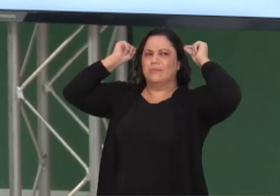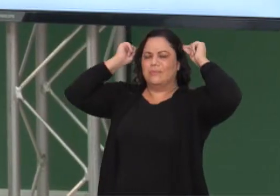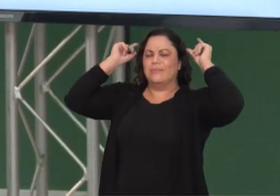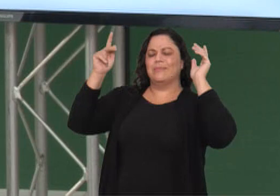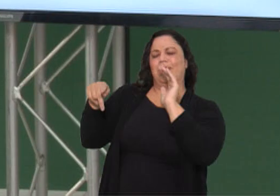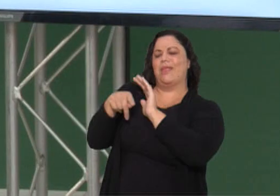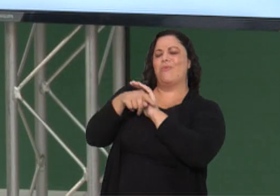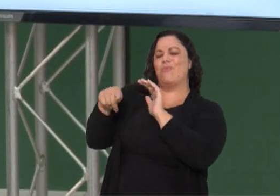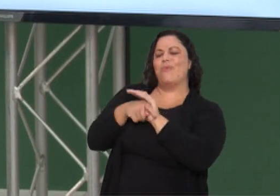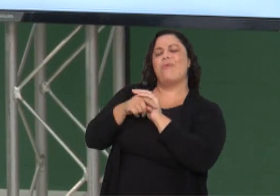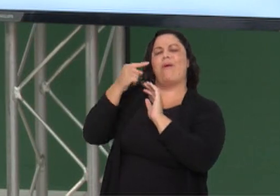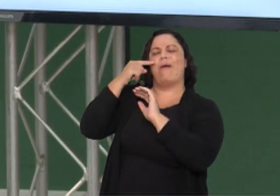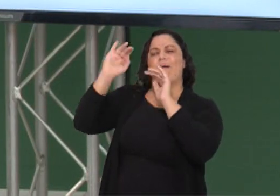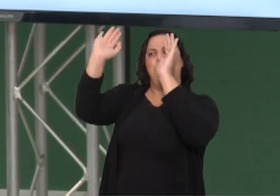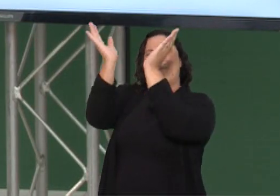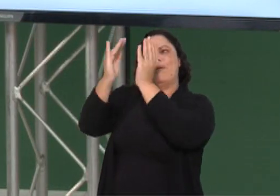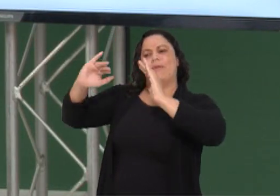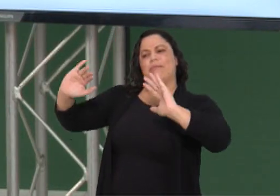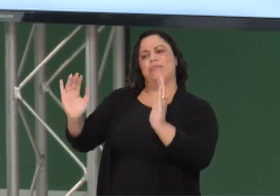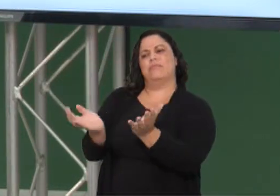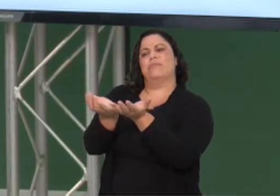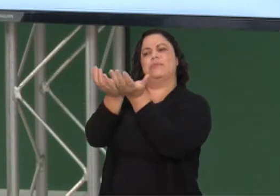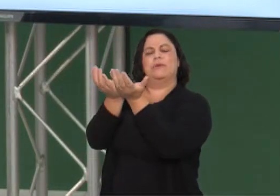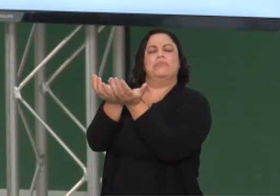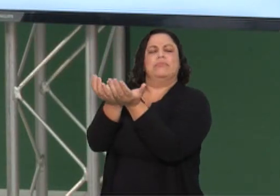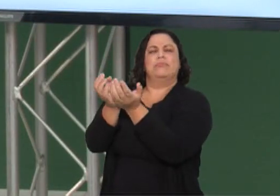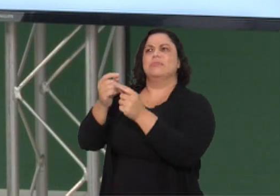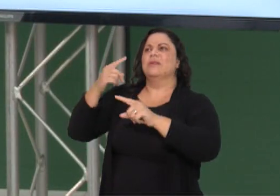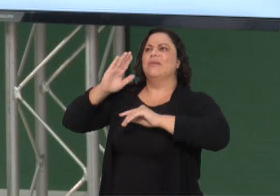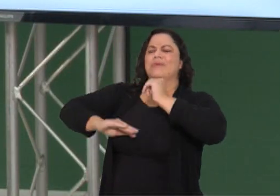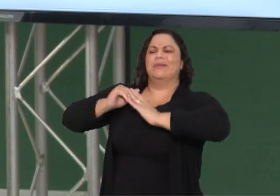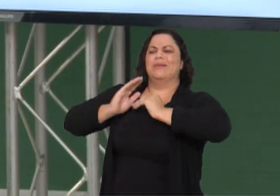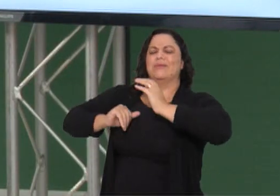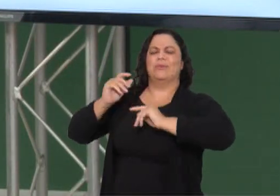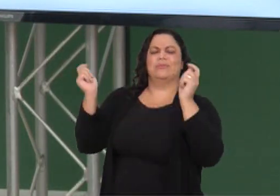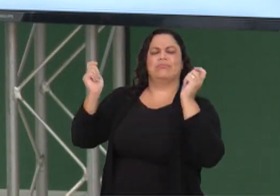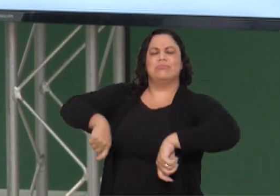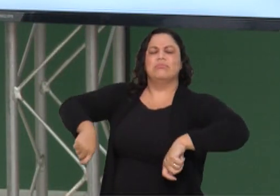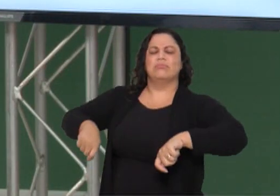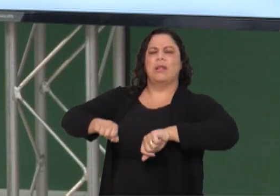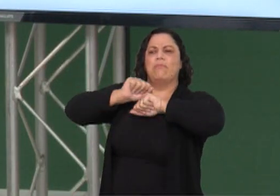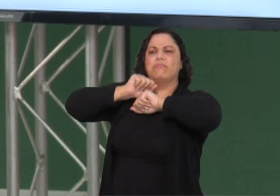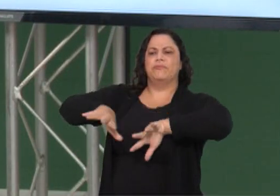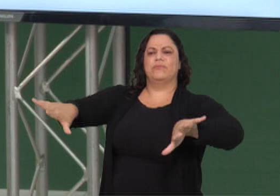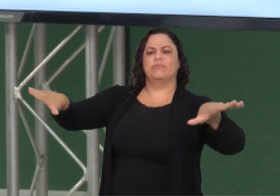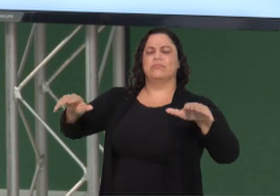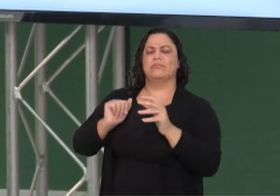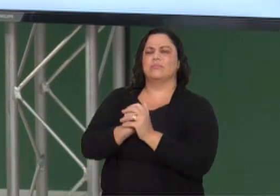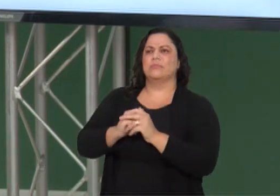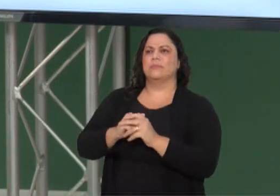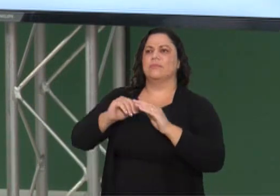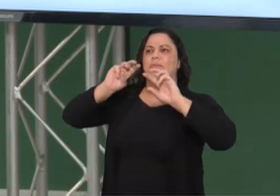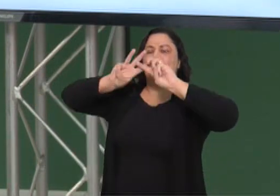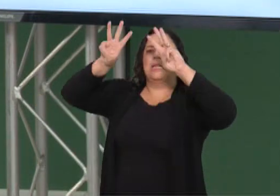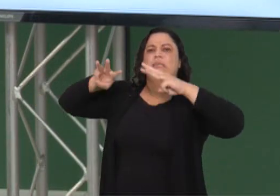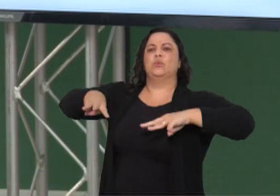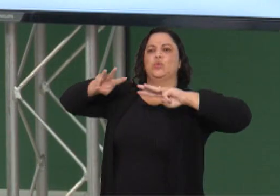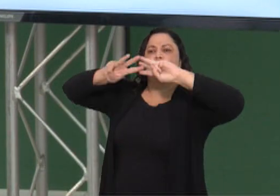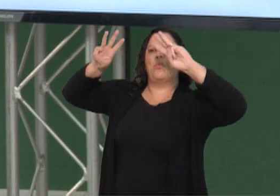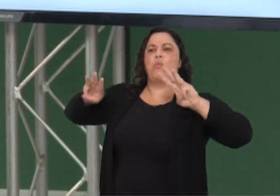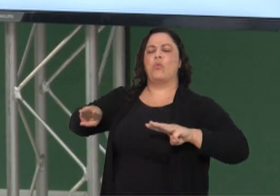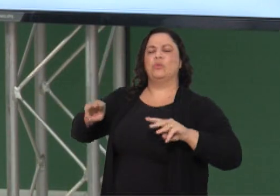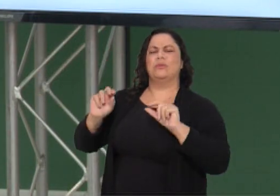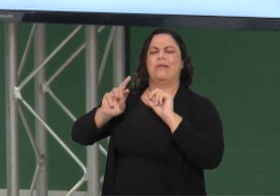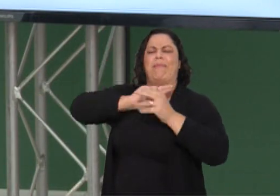gregos no período arcaico. E por que construíam esses vasos que está espalhado em vários museus em todo o planeta? E